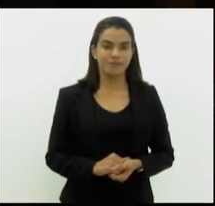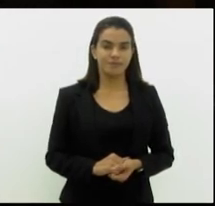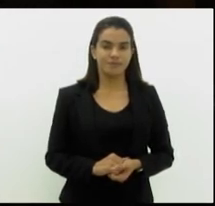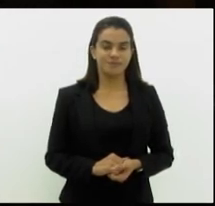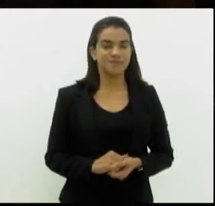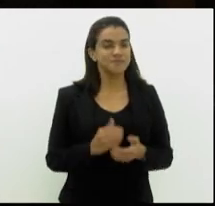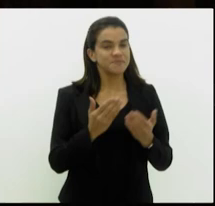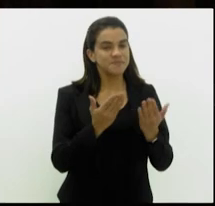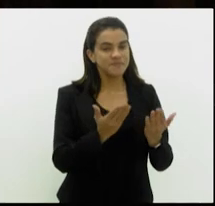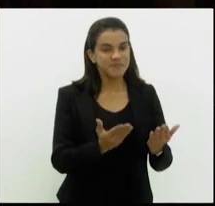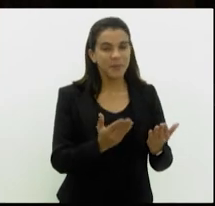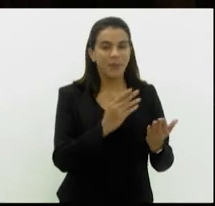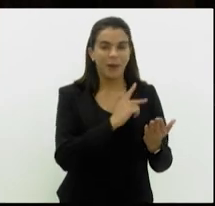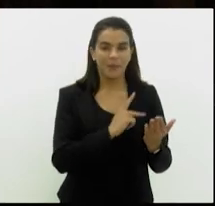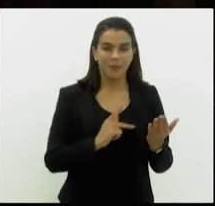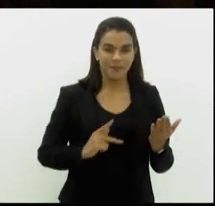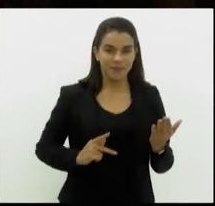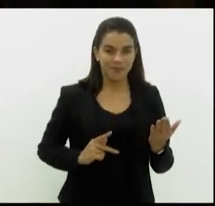Senhor presidente,